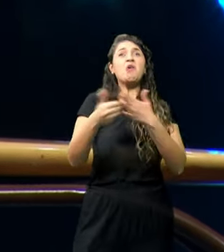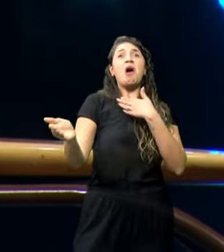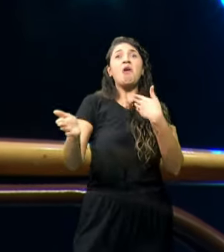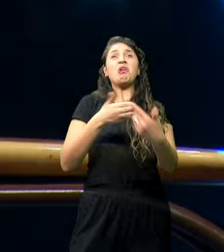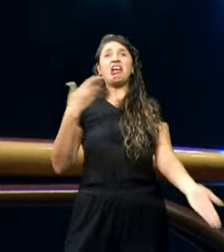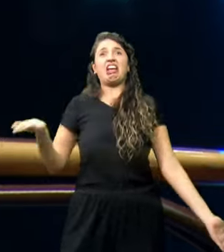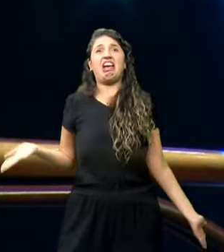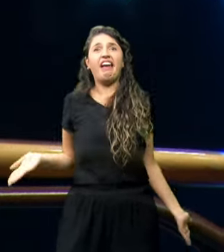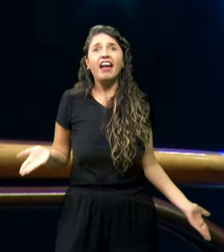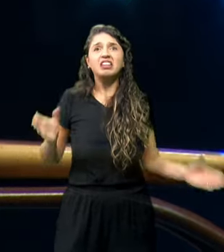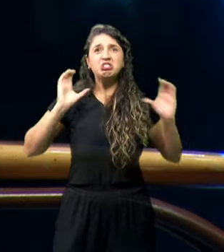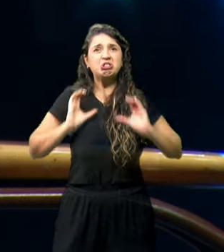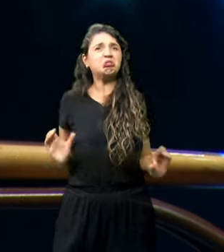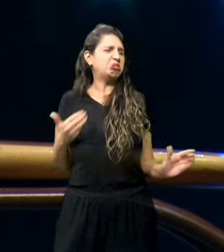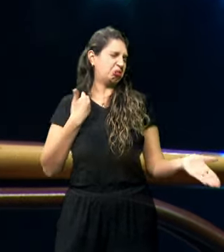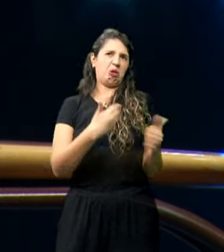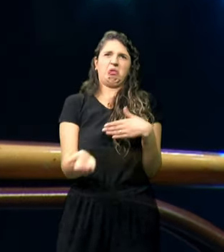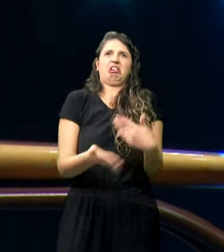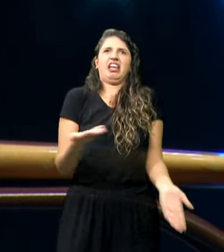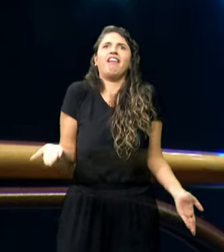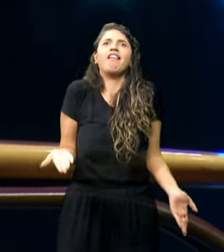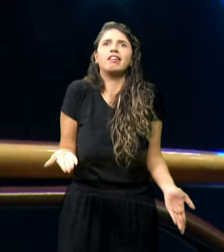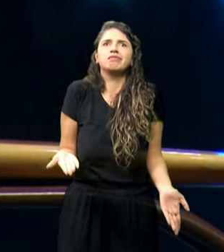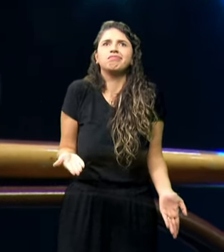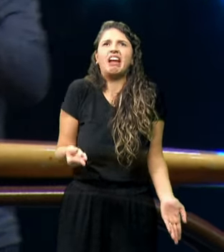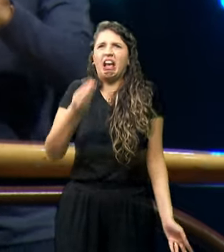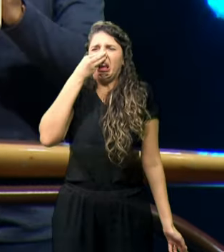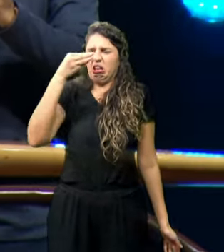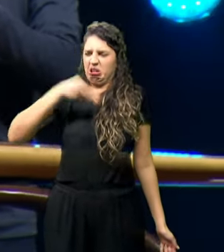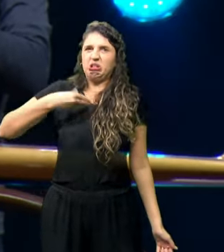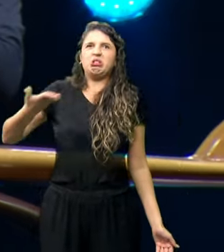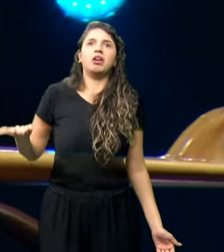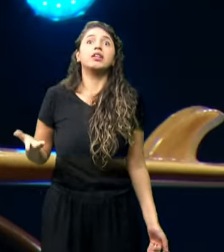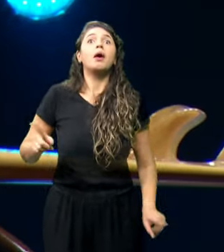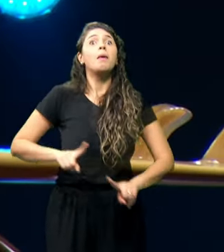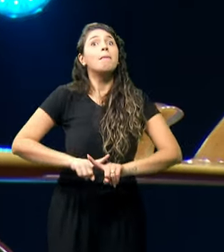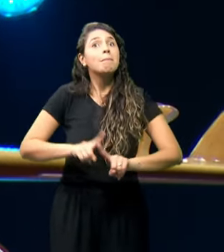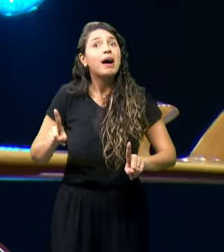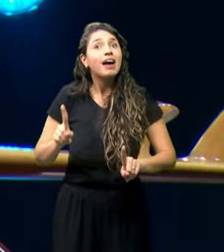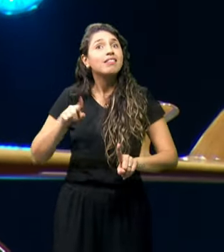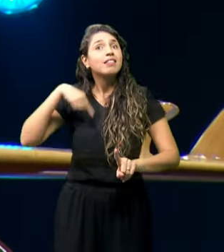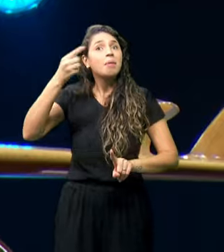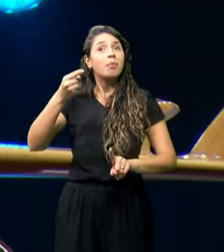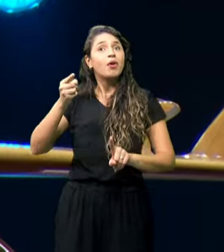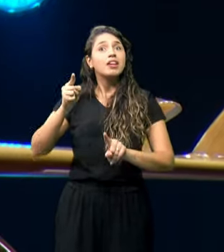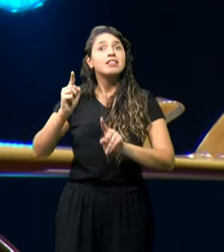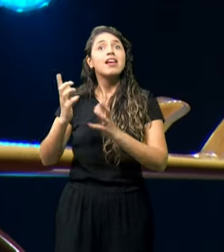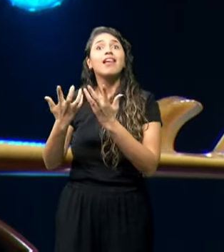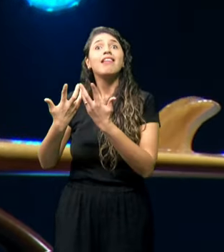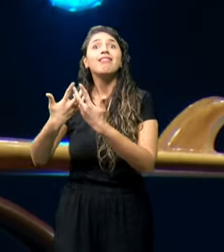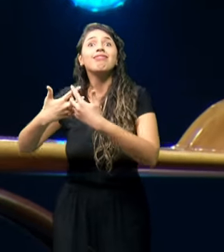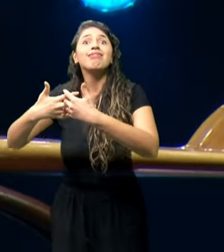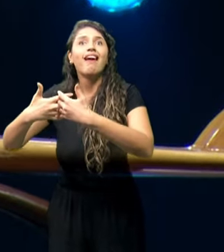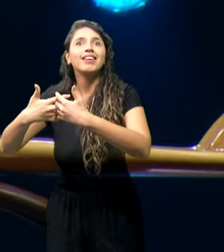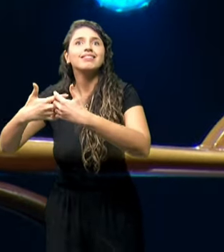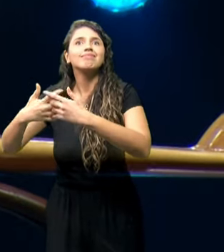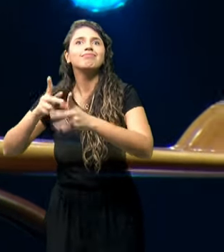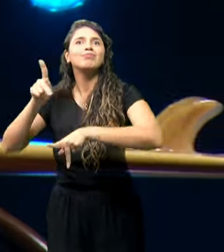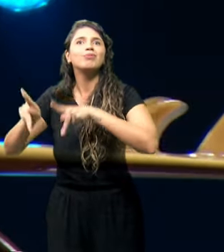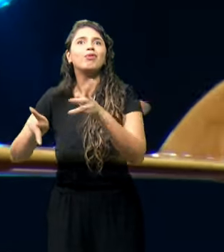mulher é desprezível. Hã? Ela é incorporada ao povo de Deus. Aí a história